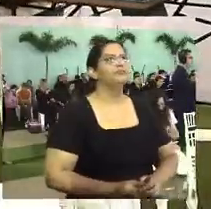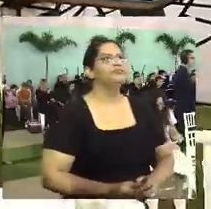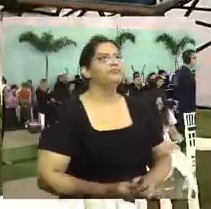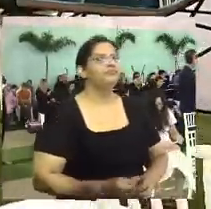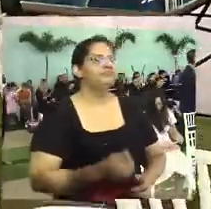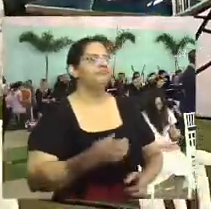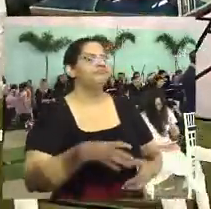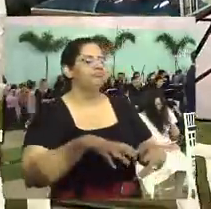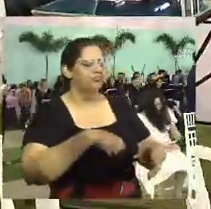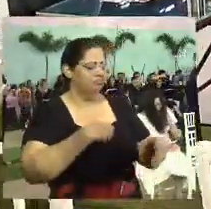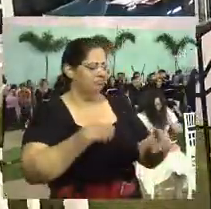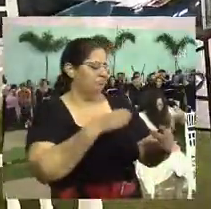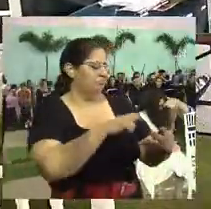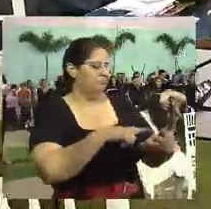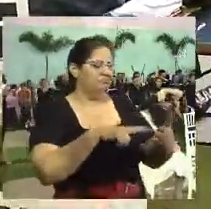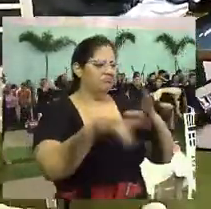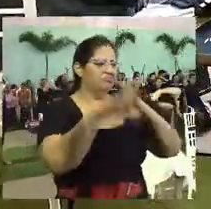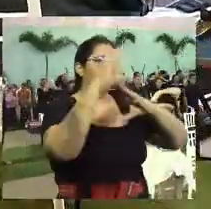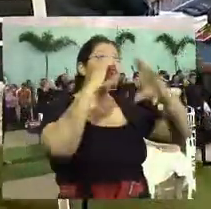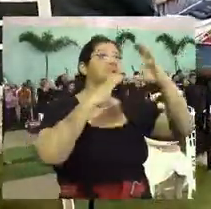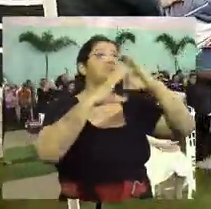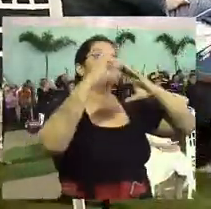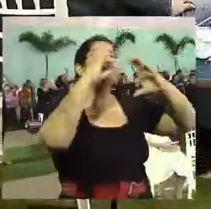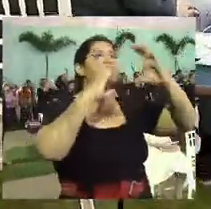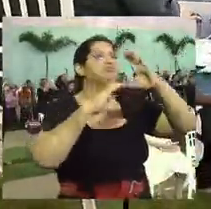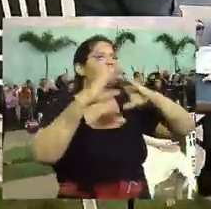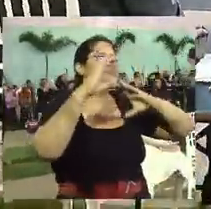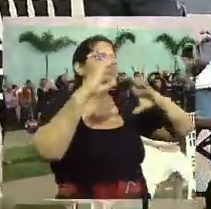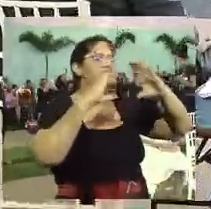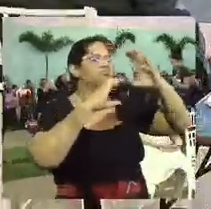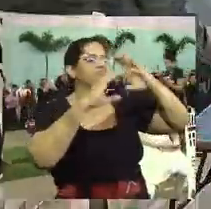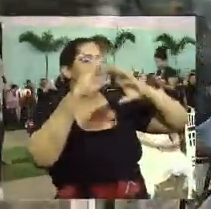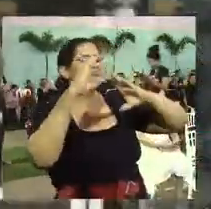por me inspirar na mesa da canção